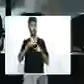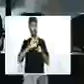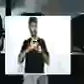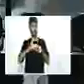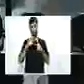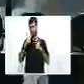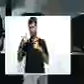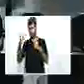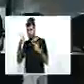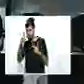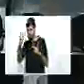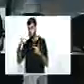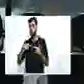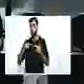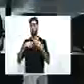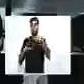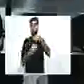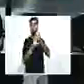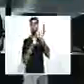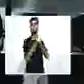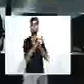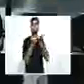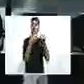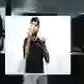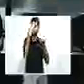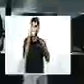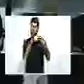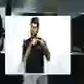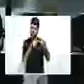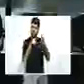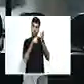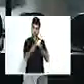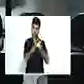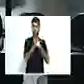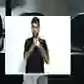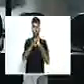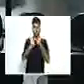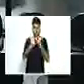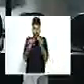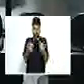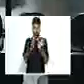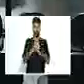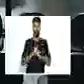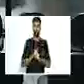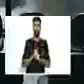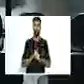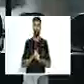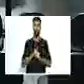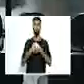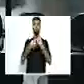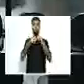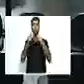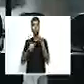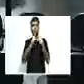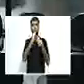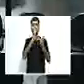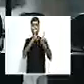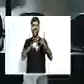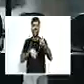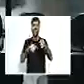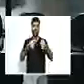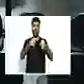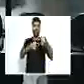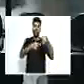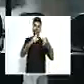tem mais escrito eu gostaria de fazer duas perguntas para você só bem simplesinha descarte de pneus tem